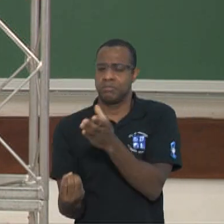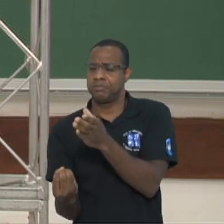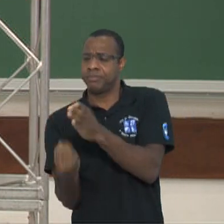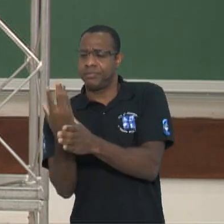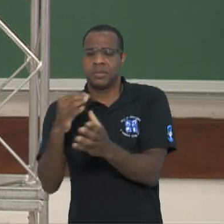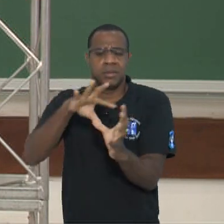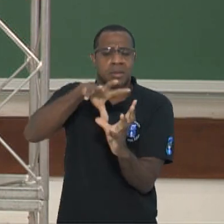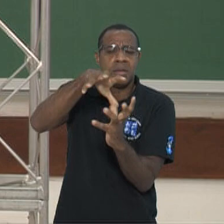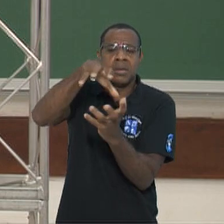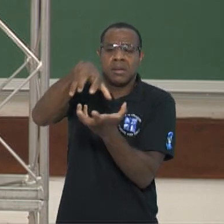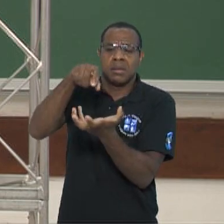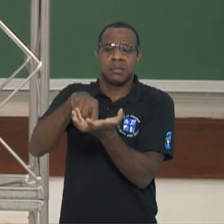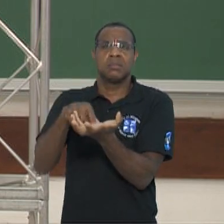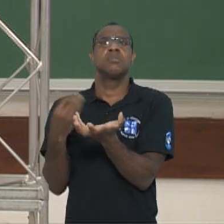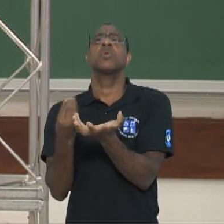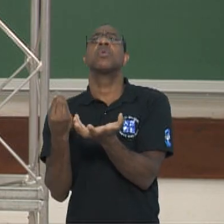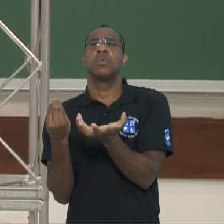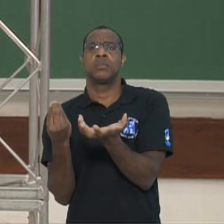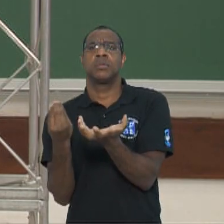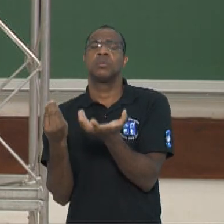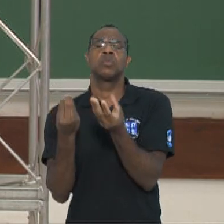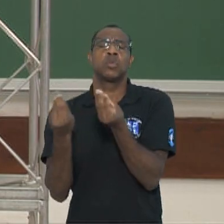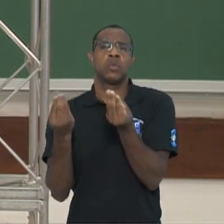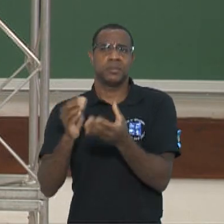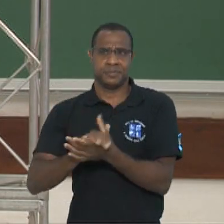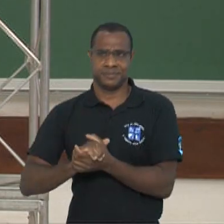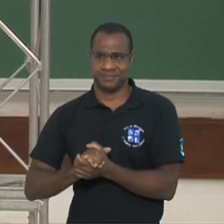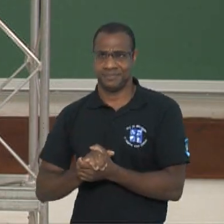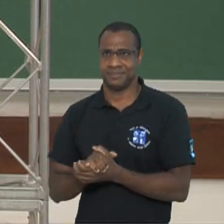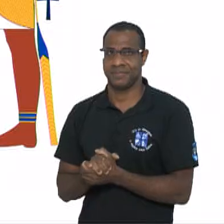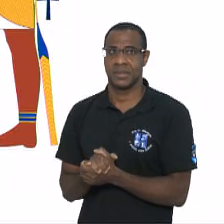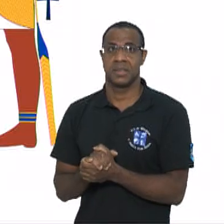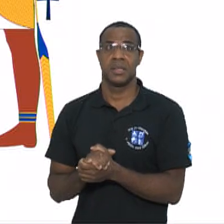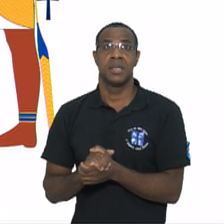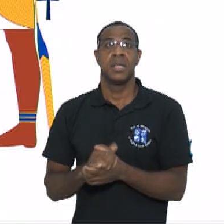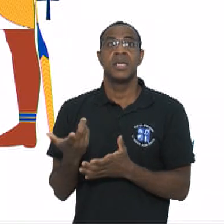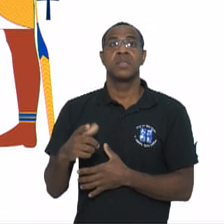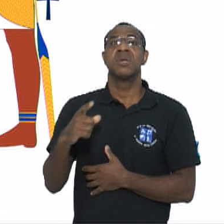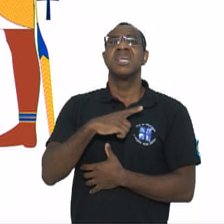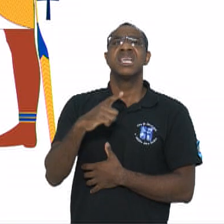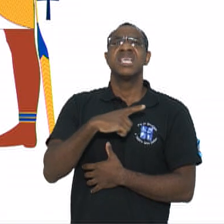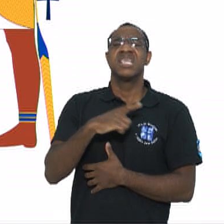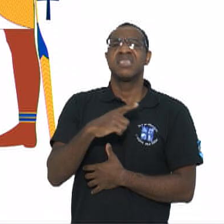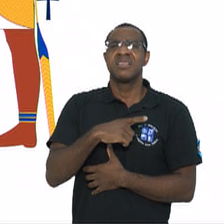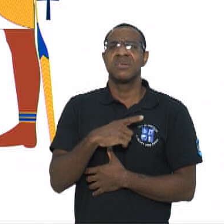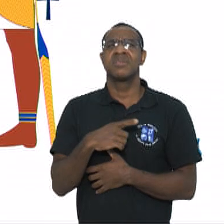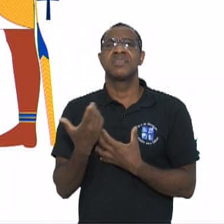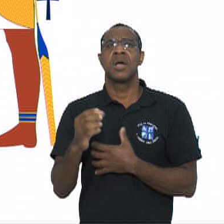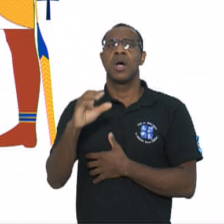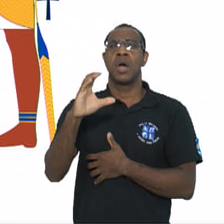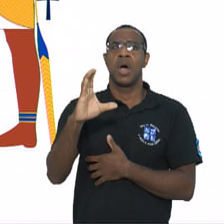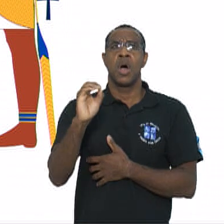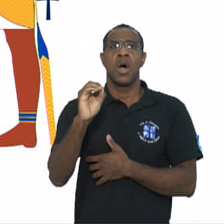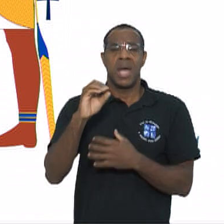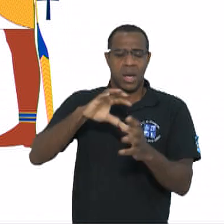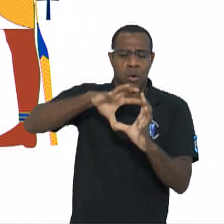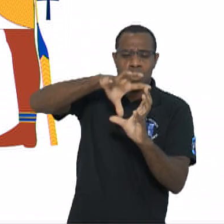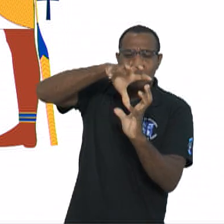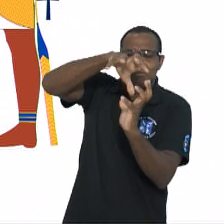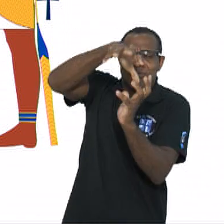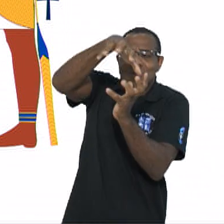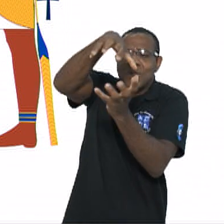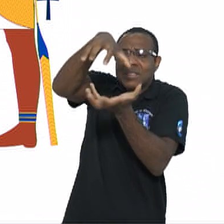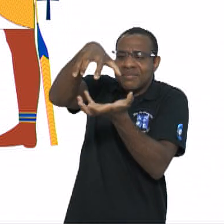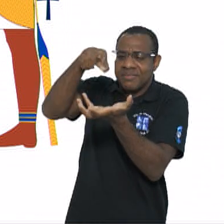Essa é a ideia da nossa aula de hoje. Então, existiam, na verdade, várias cosmogonias, universo, origem